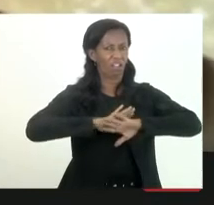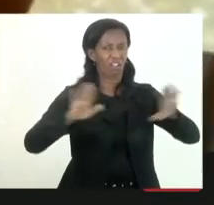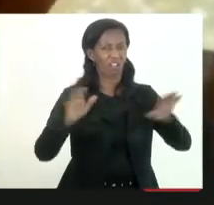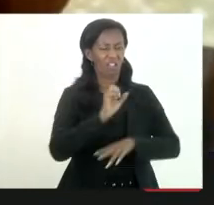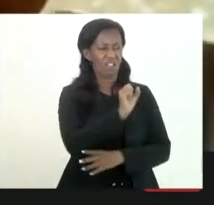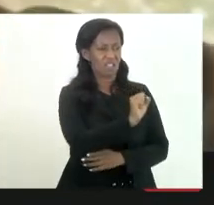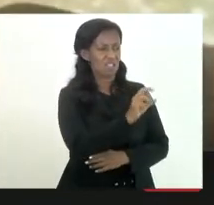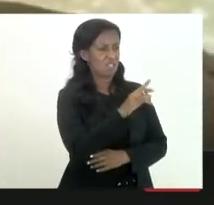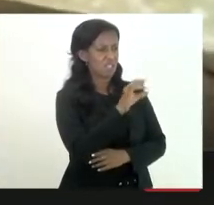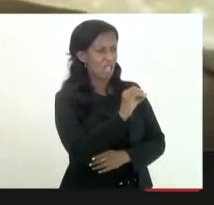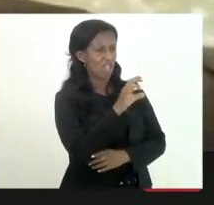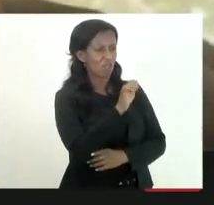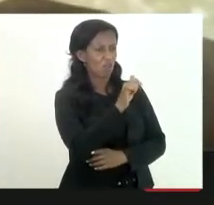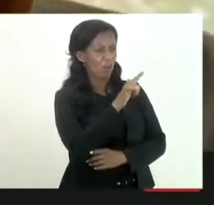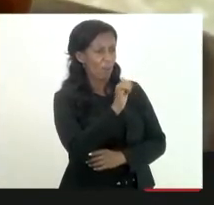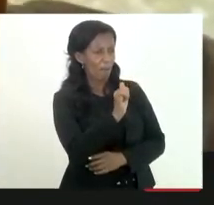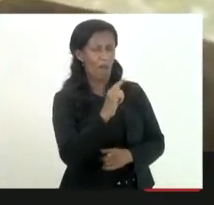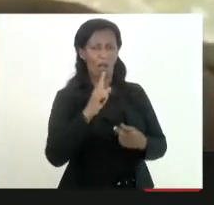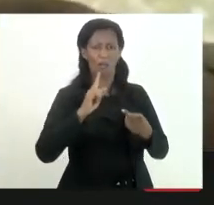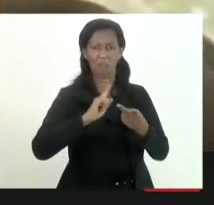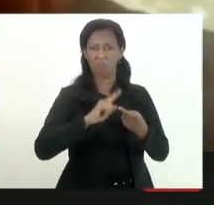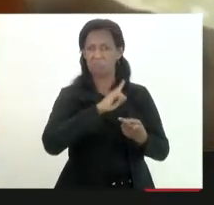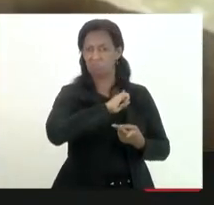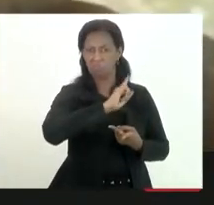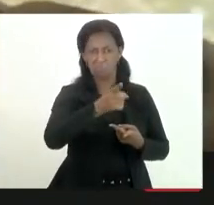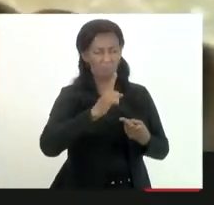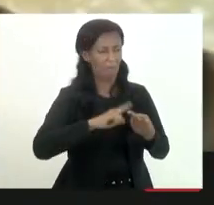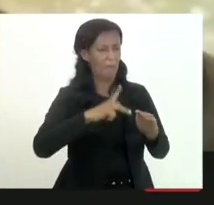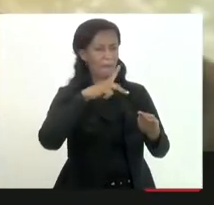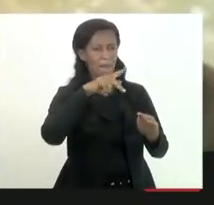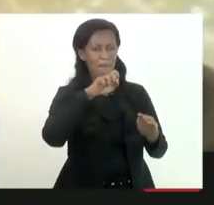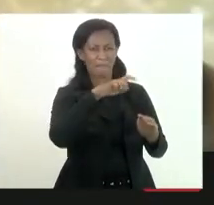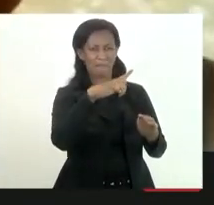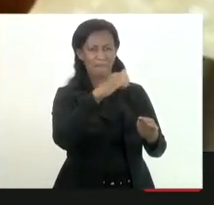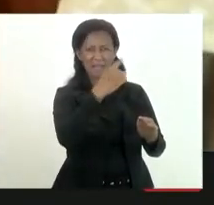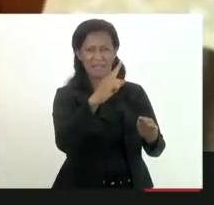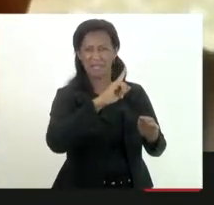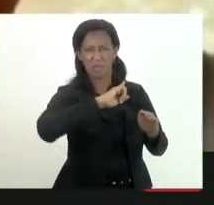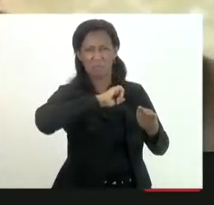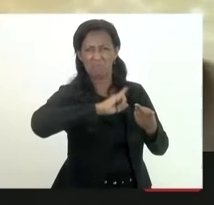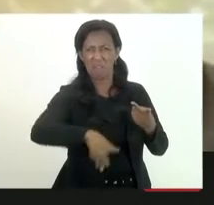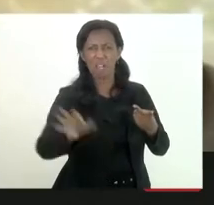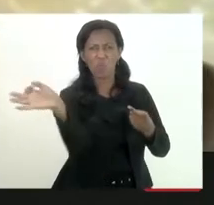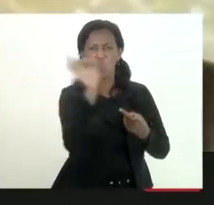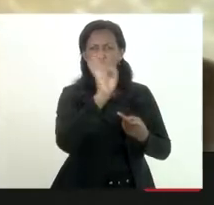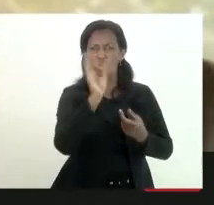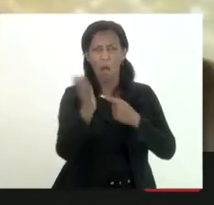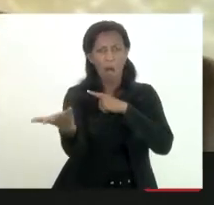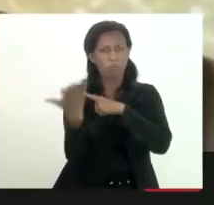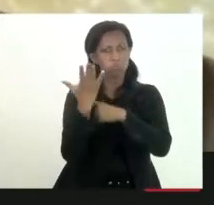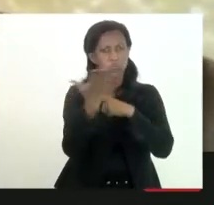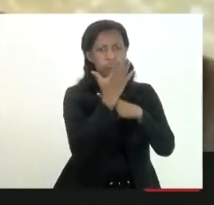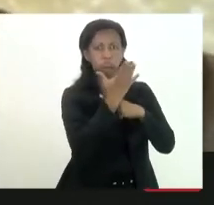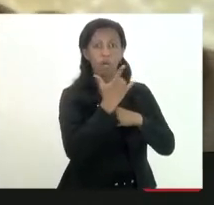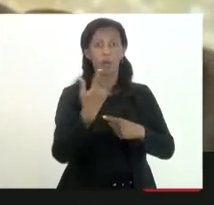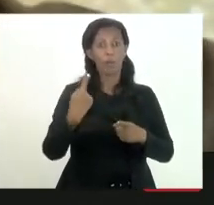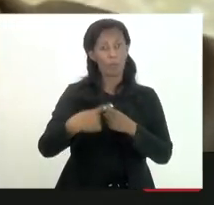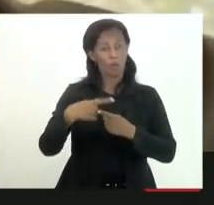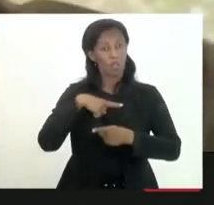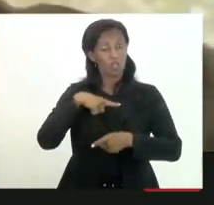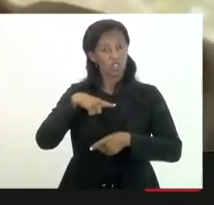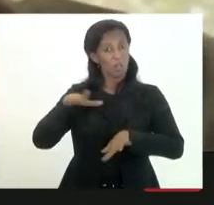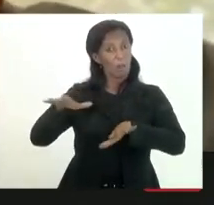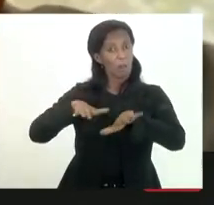nem Pezão quis fazer, ninguém quis fazer. Ninguém, porque havia uma grande movimentação na